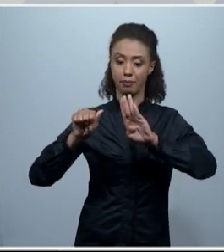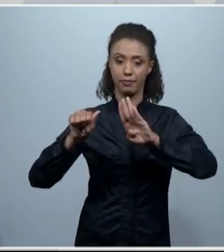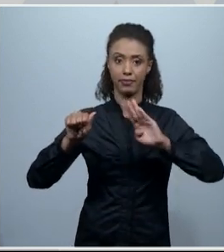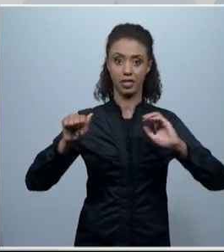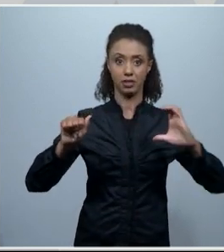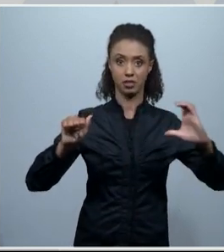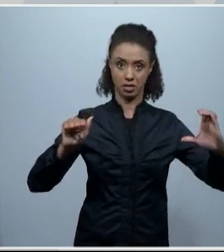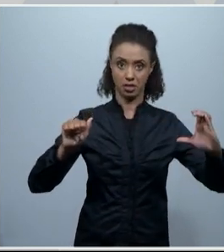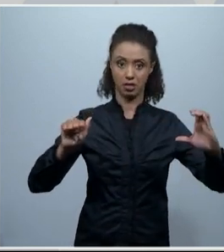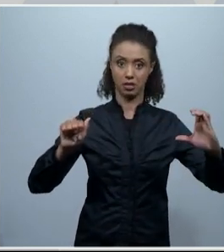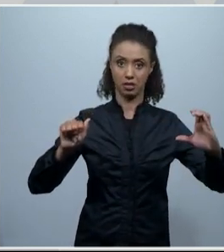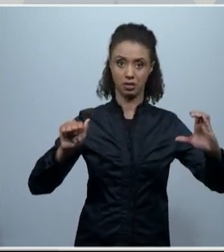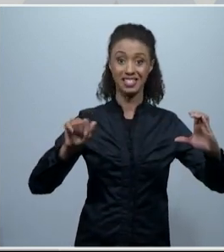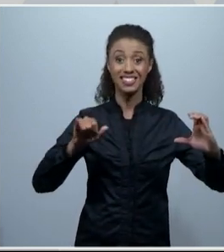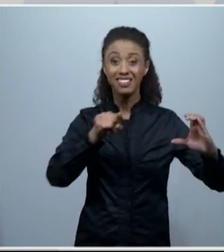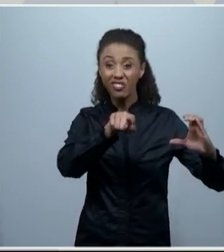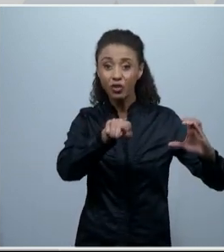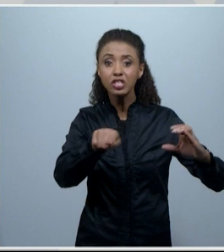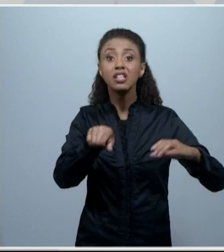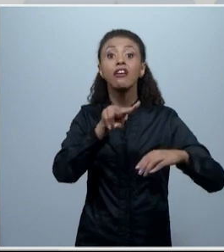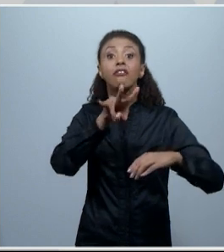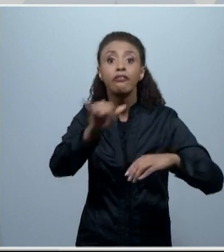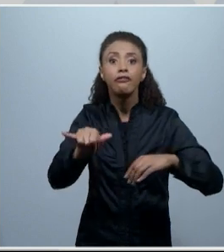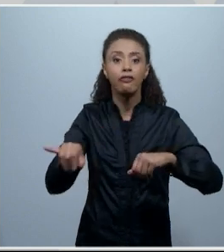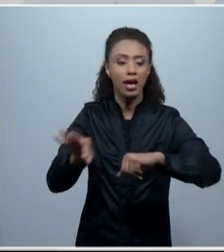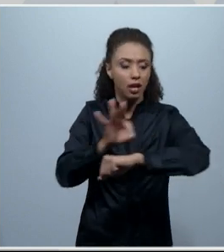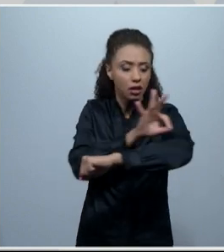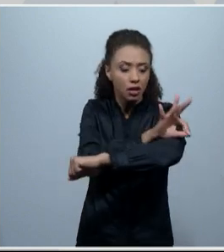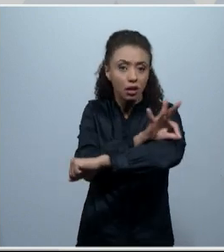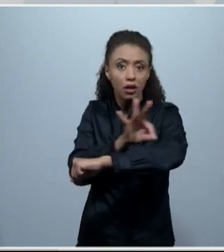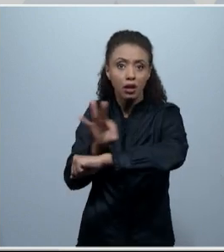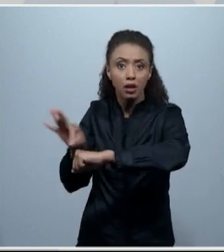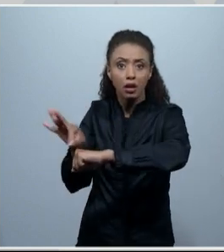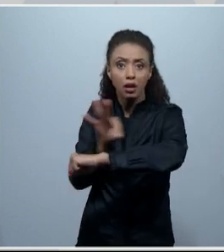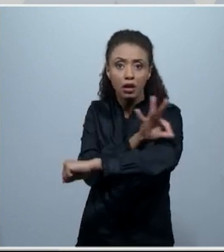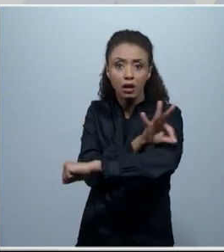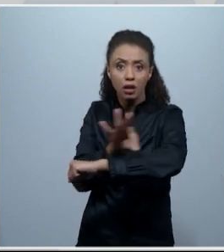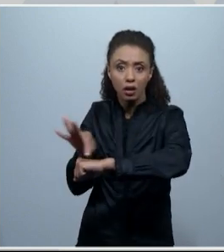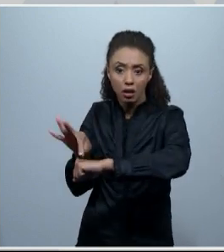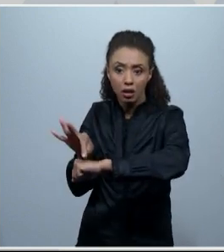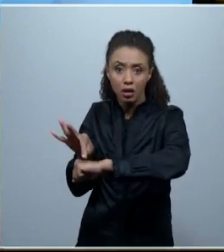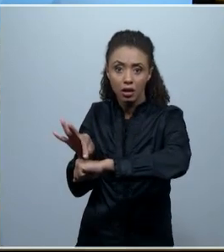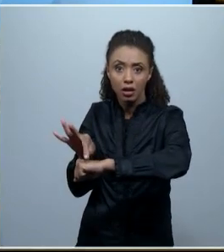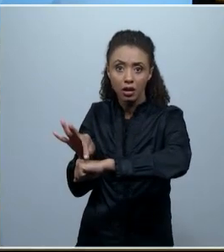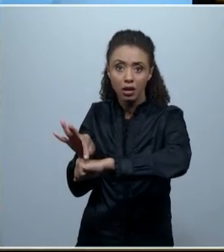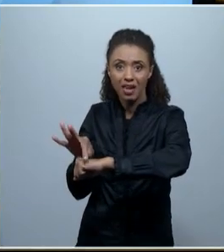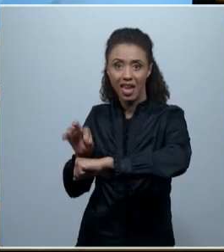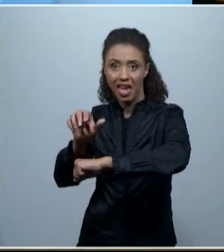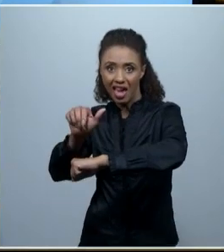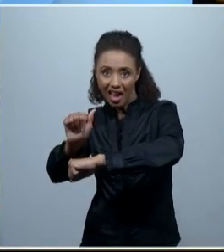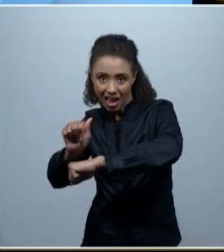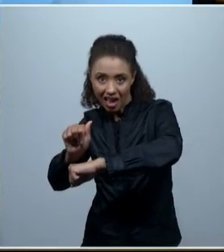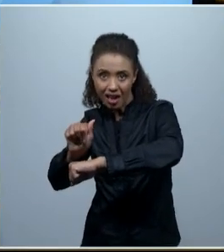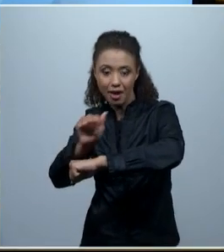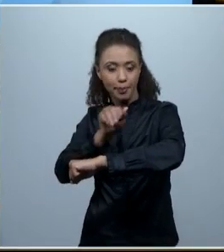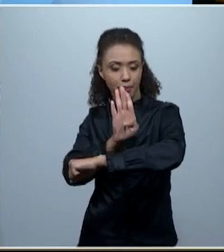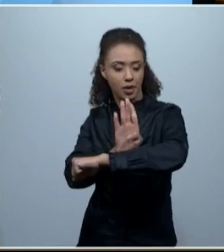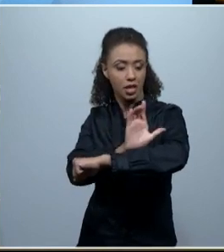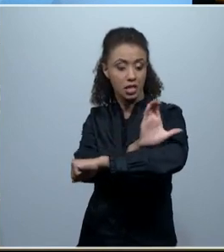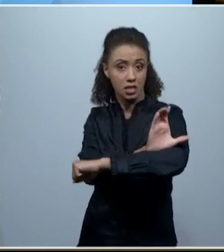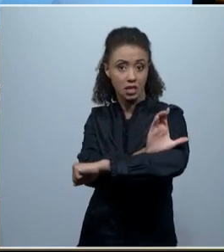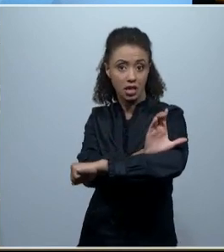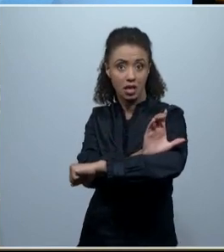então necessariamente o segmento de reta a ser contém o ponto b isto é estar entre quando a gente